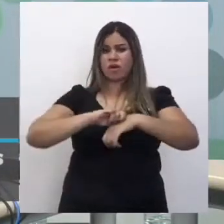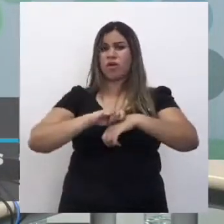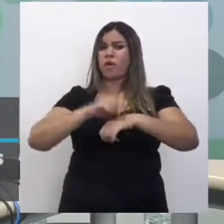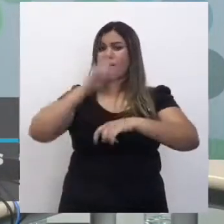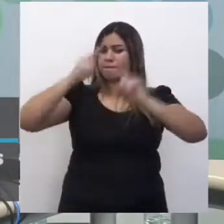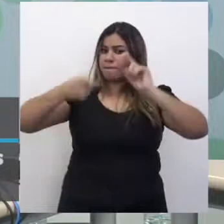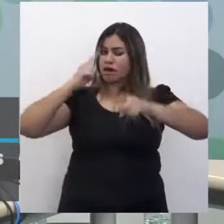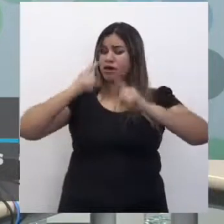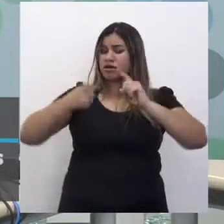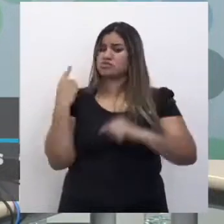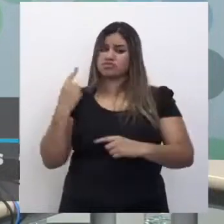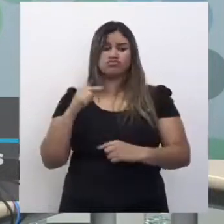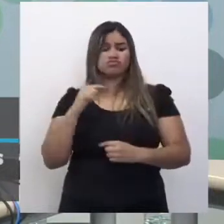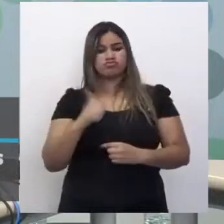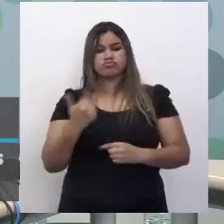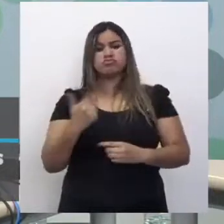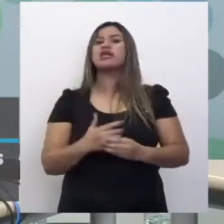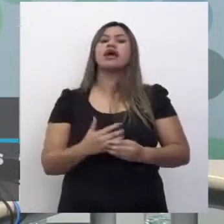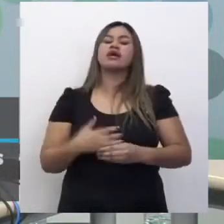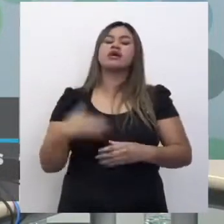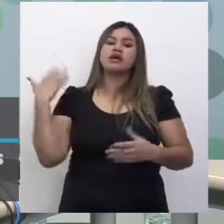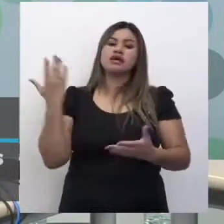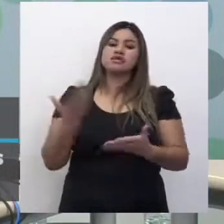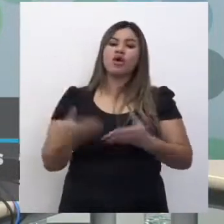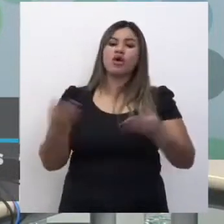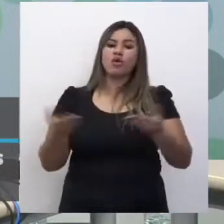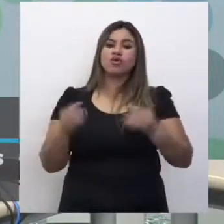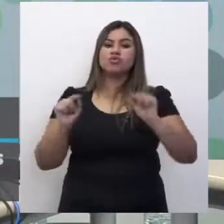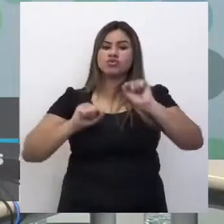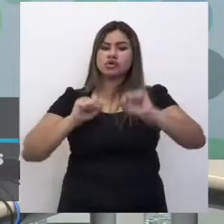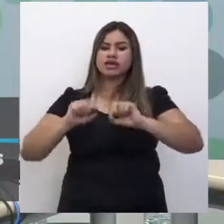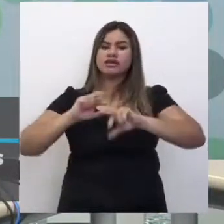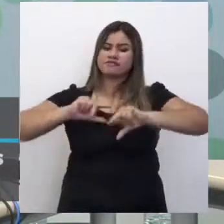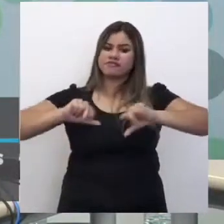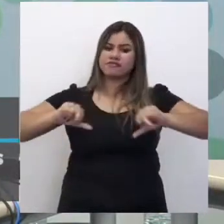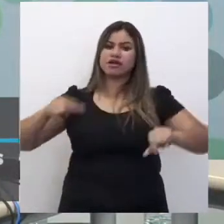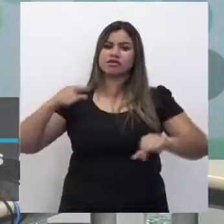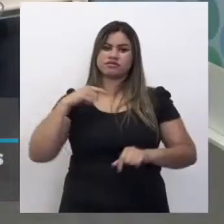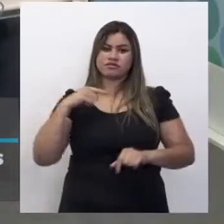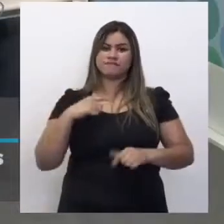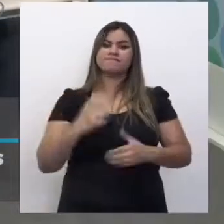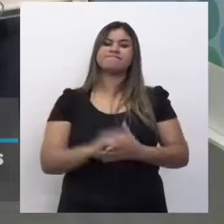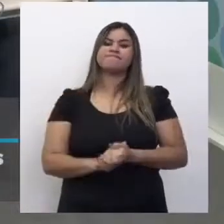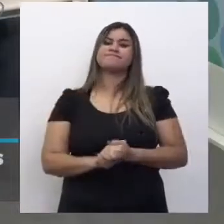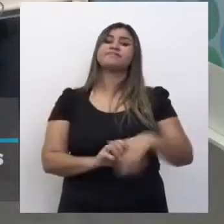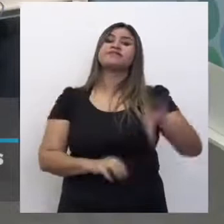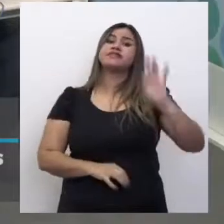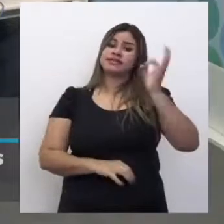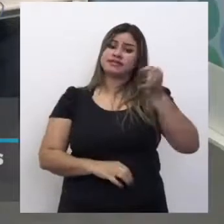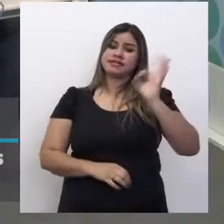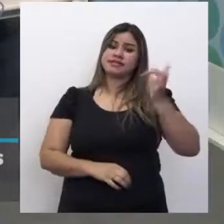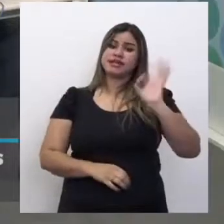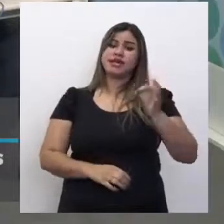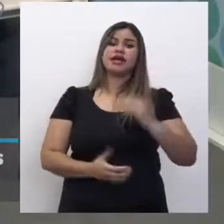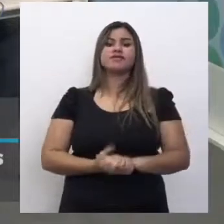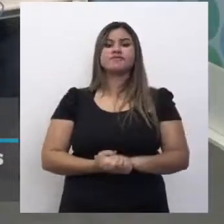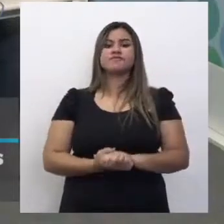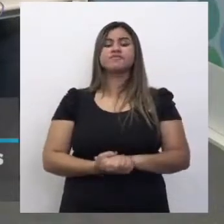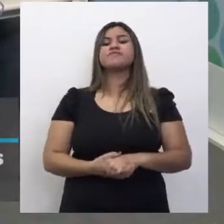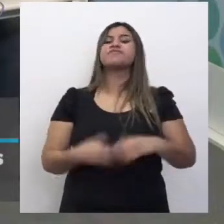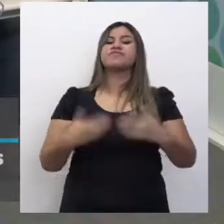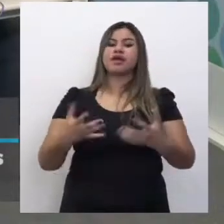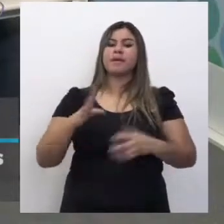único líder político. Então nós temos até hoje, né, professor Antônio, algumas questões naquela região ali. Na realidade, tanto os bascos